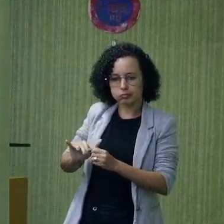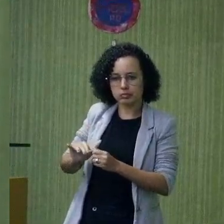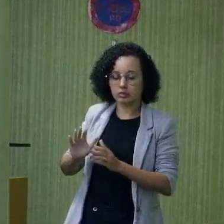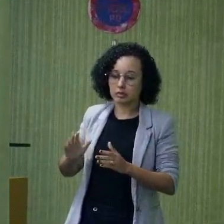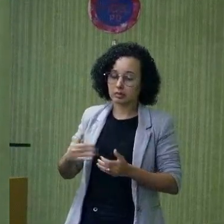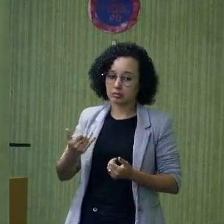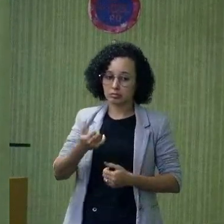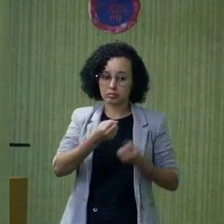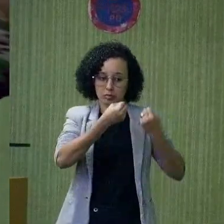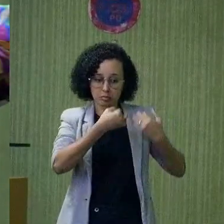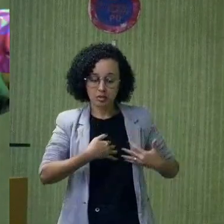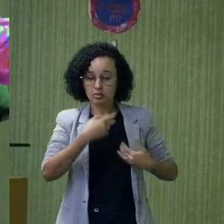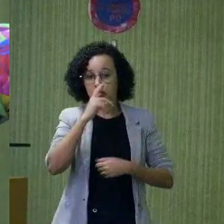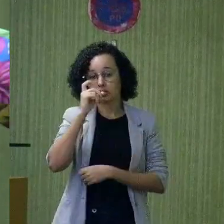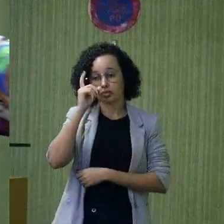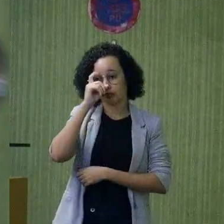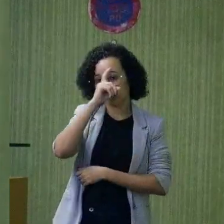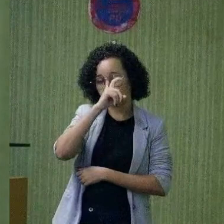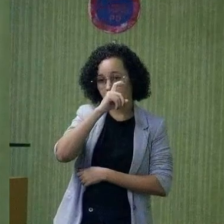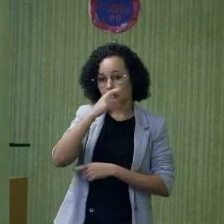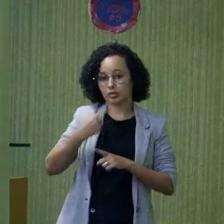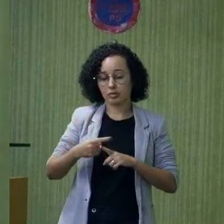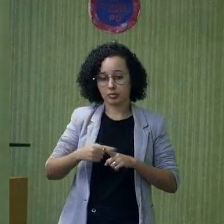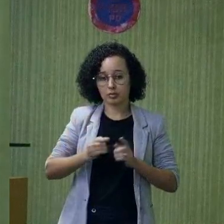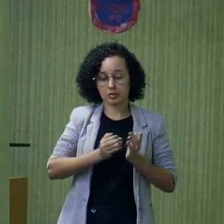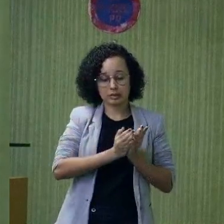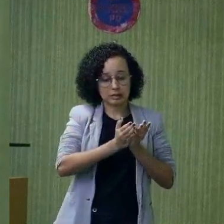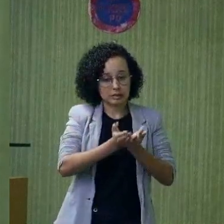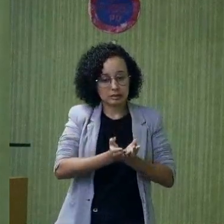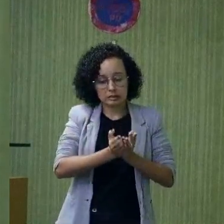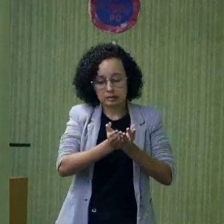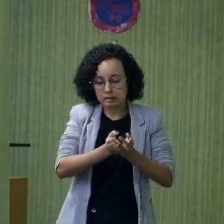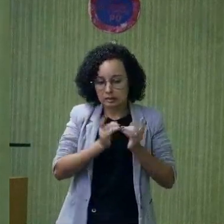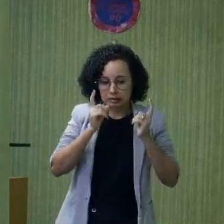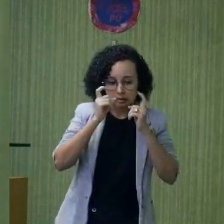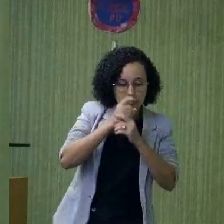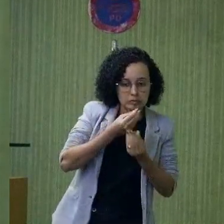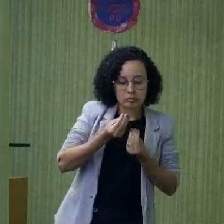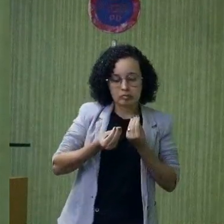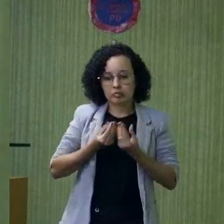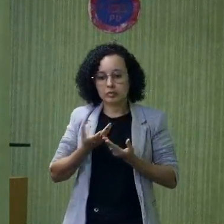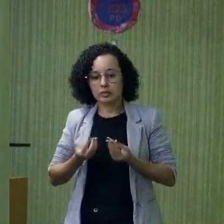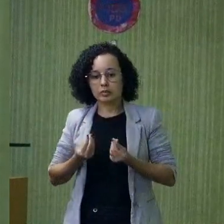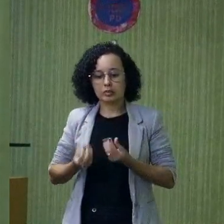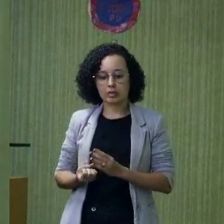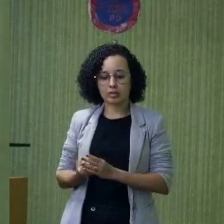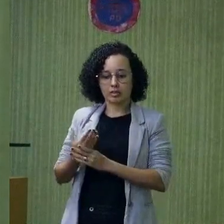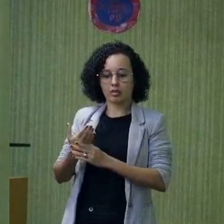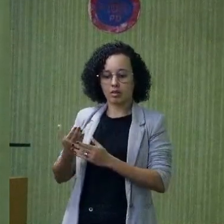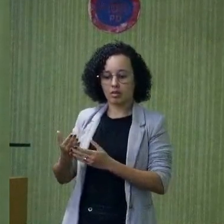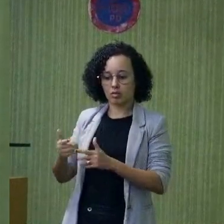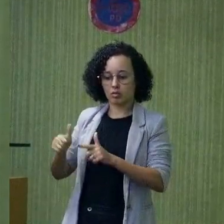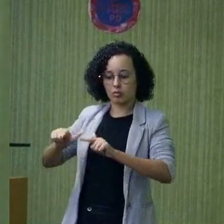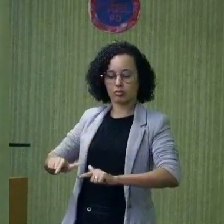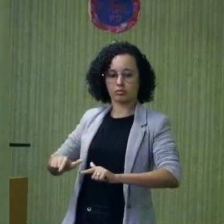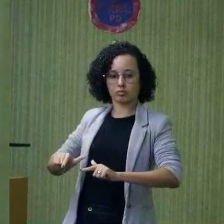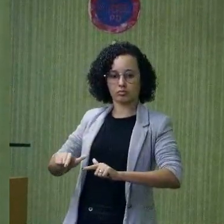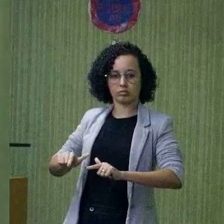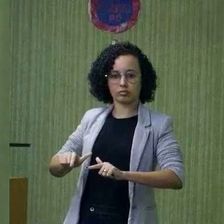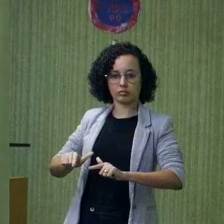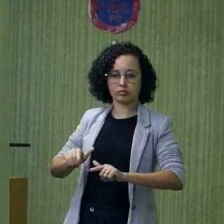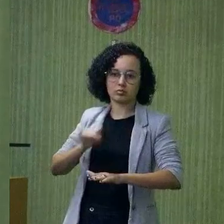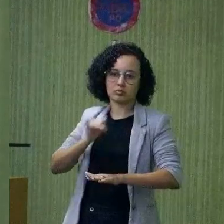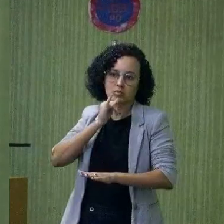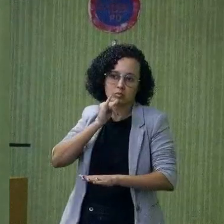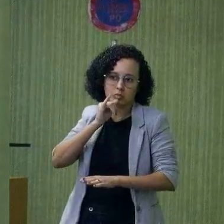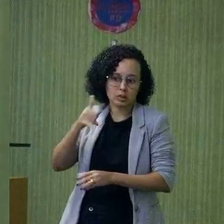difícil porque é tão diversificada a situação não tem como a gente criar aqui um local como se fosse um